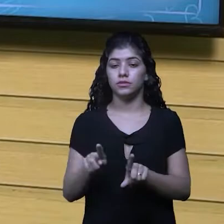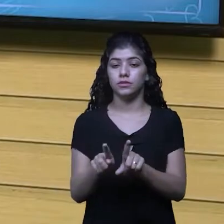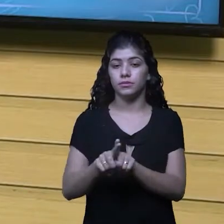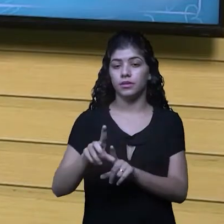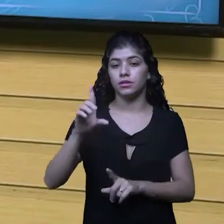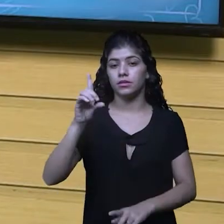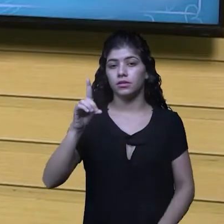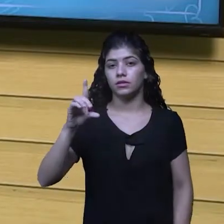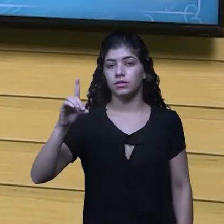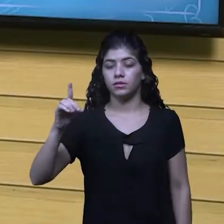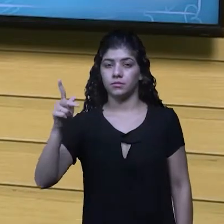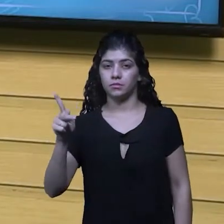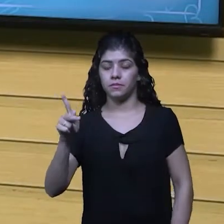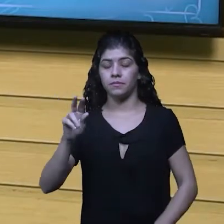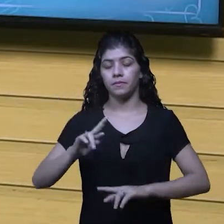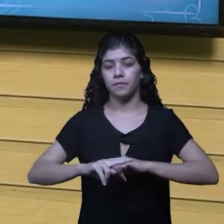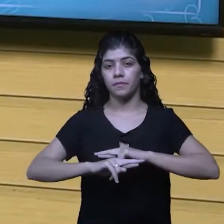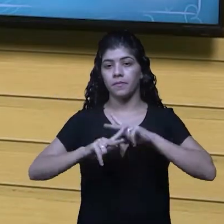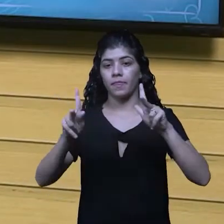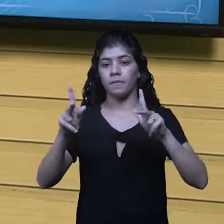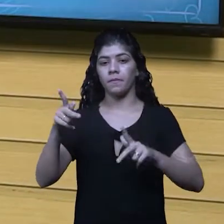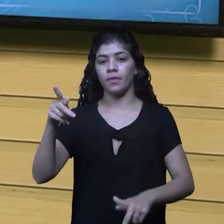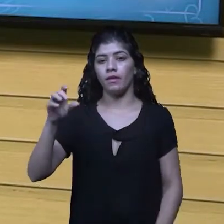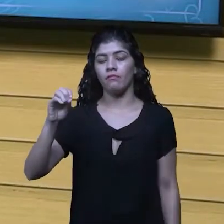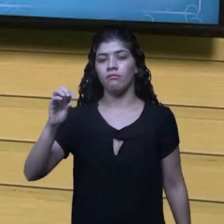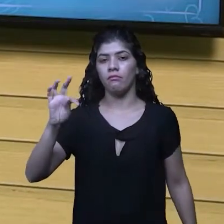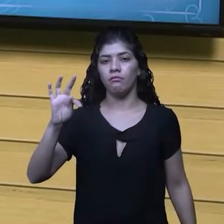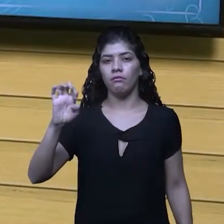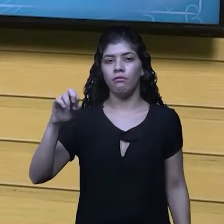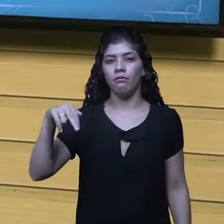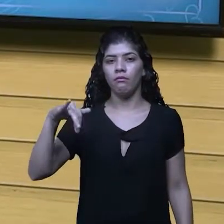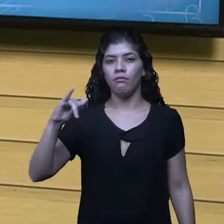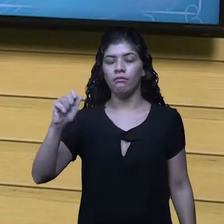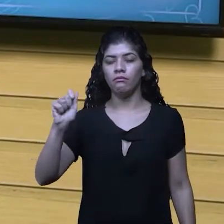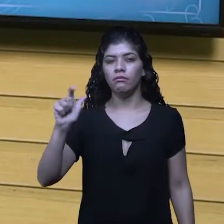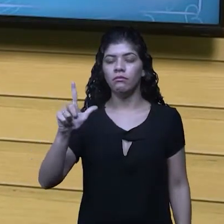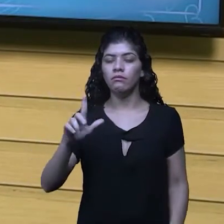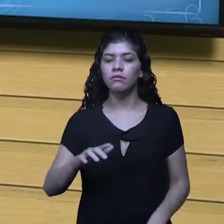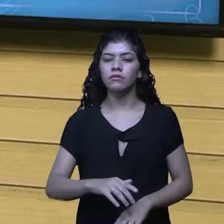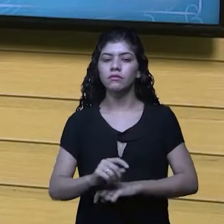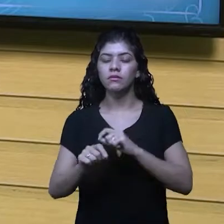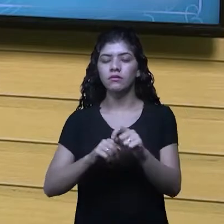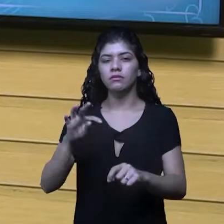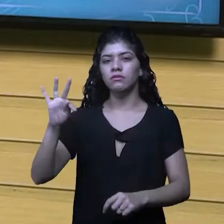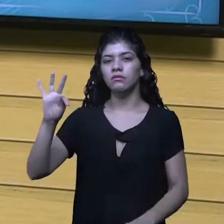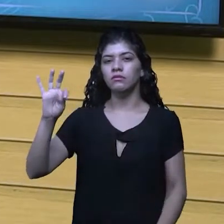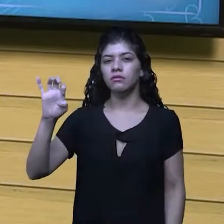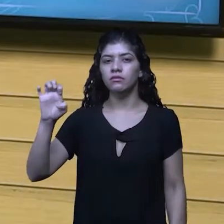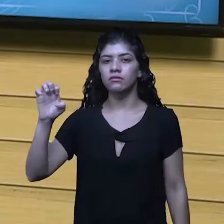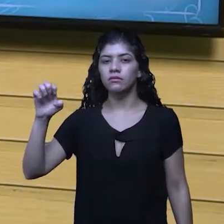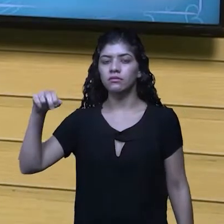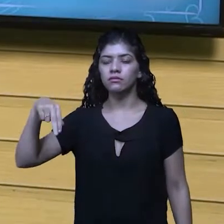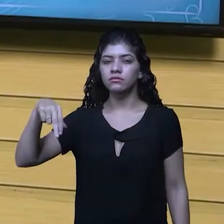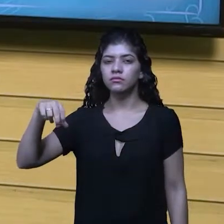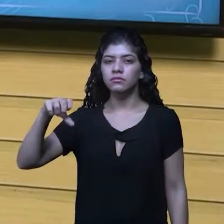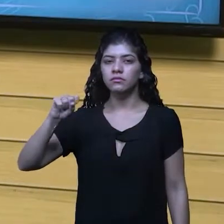que é a diferença de potencial, estamos falando de tensão elétrica e essa tensão é dada em